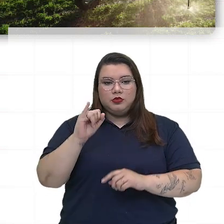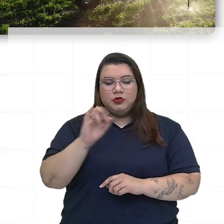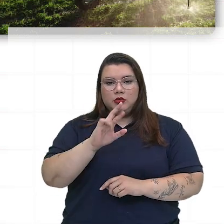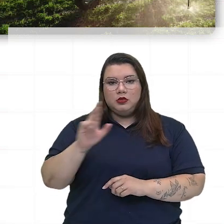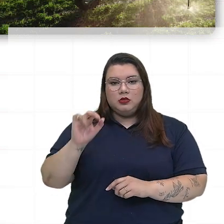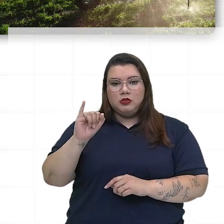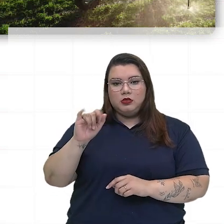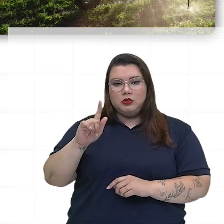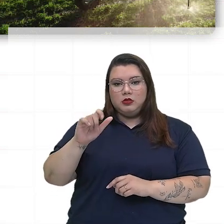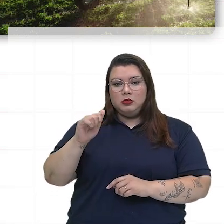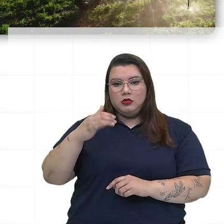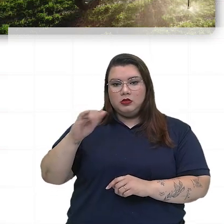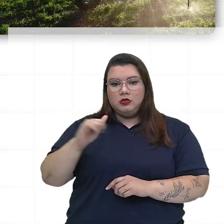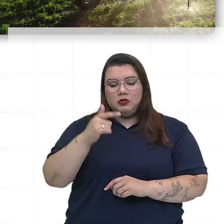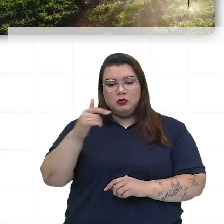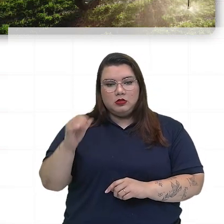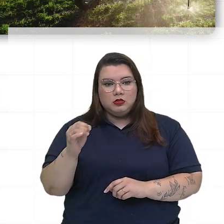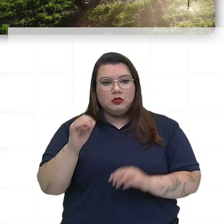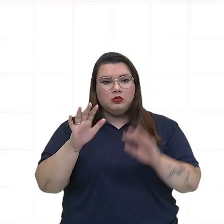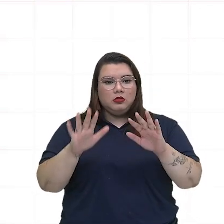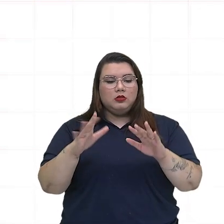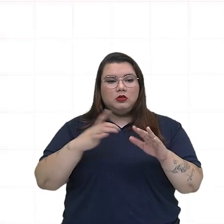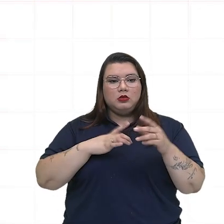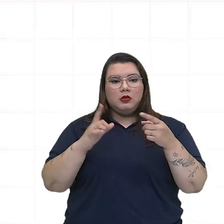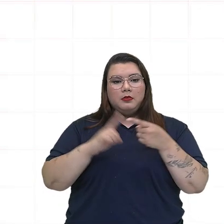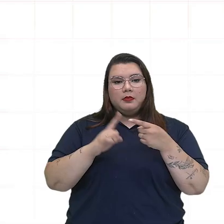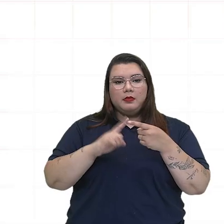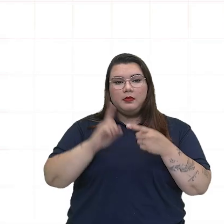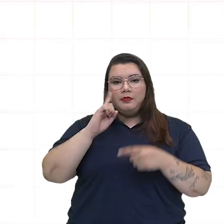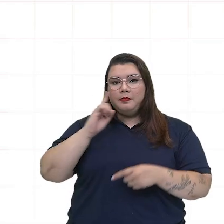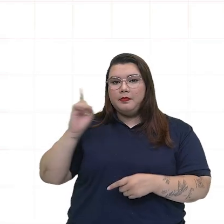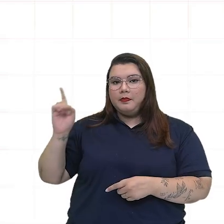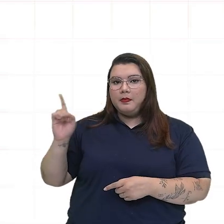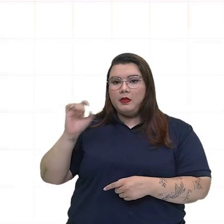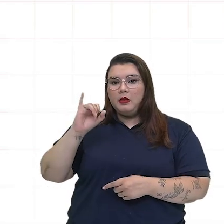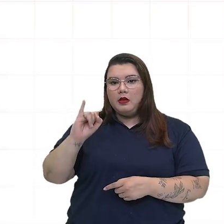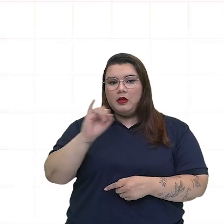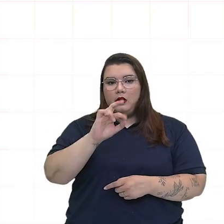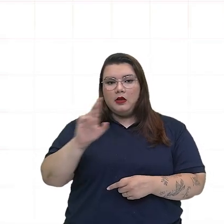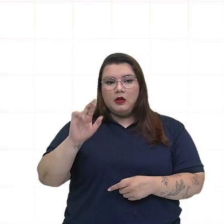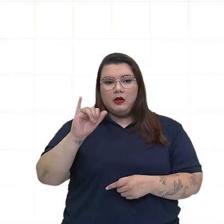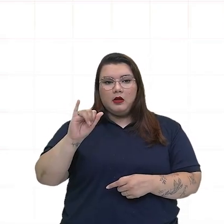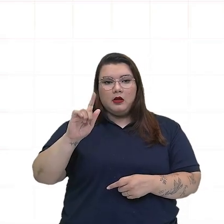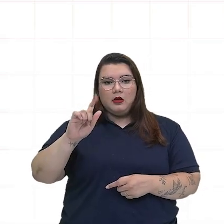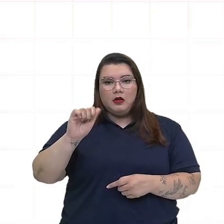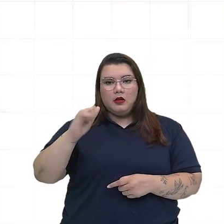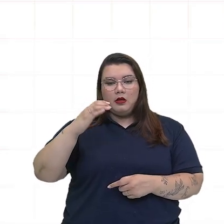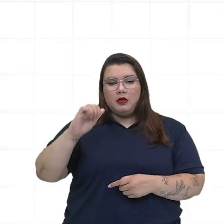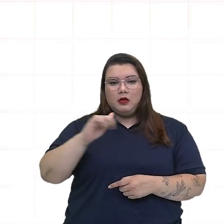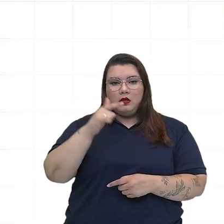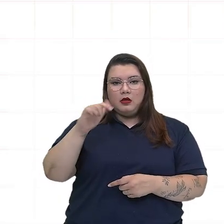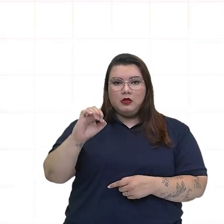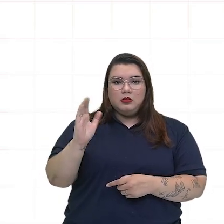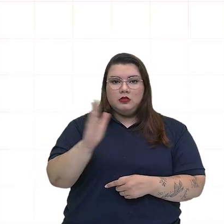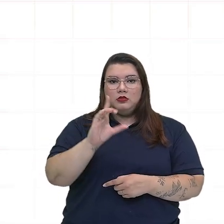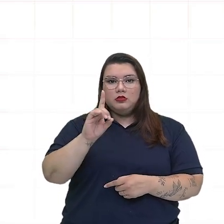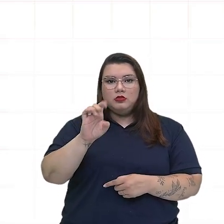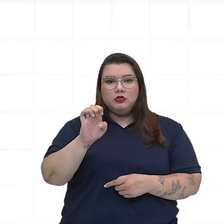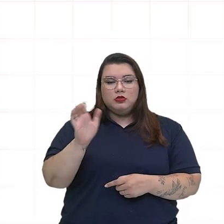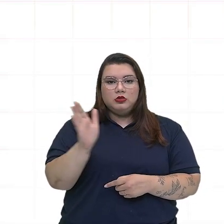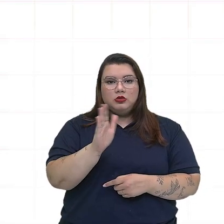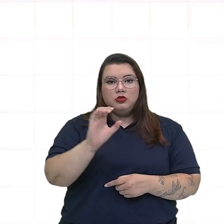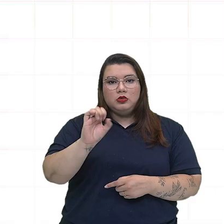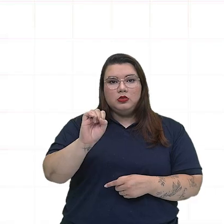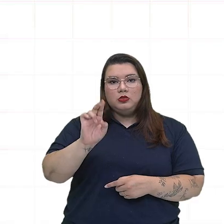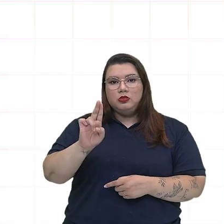ser a irrigação de superfície, tá? Como é que ocorre a irrigação de superfície? A gente vai observar